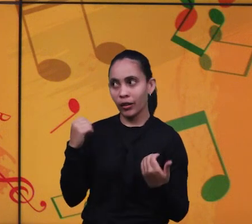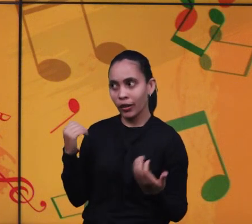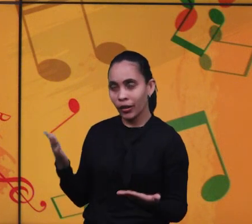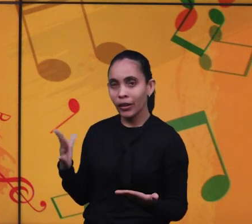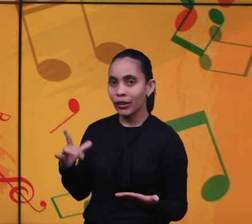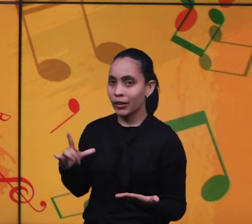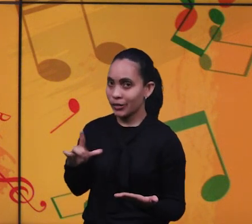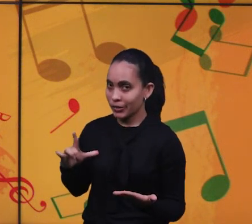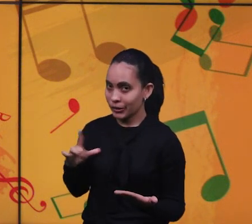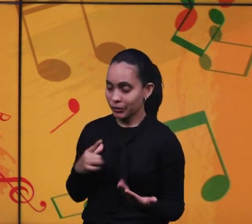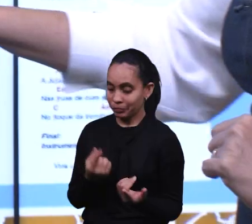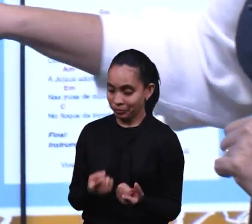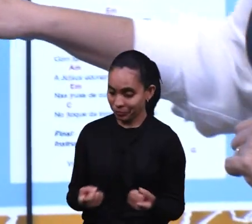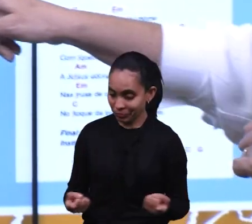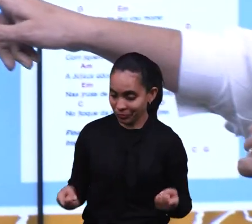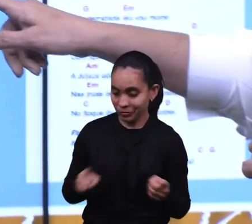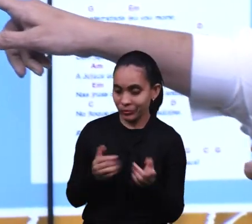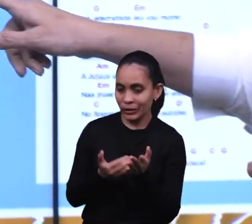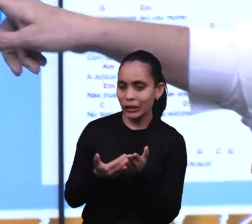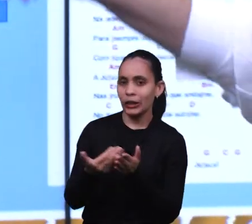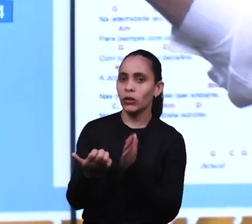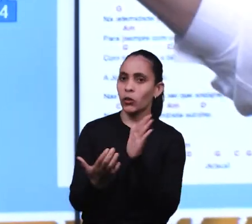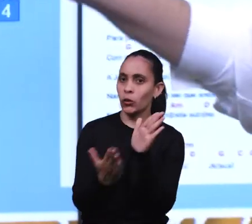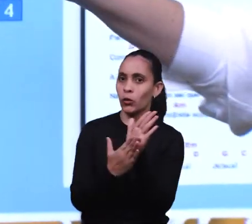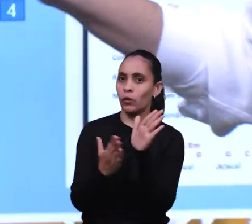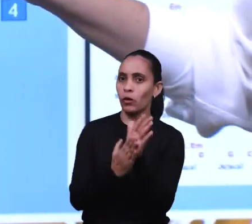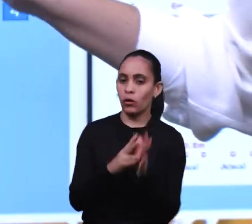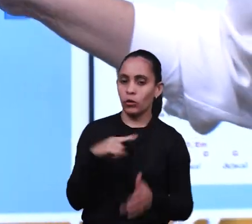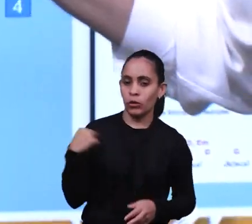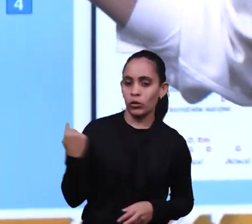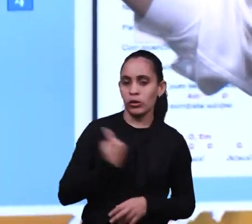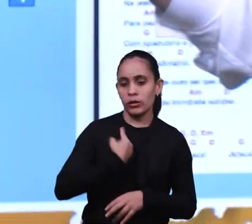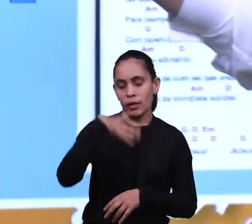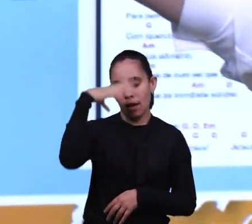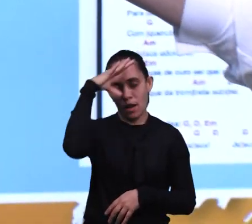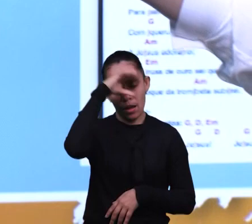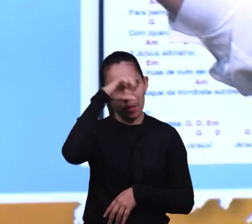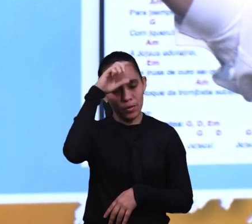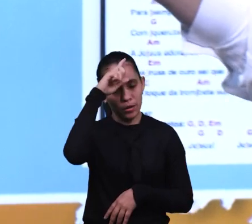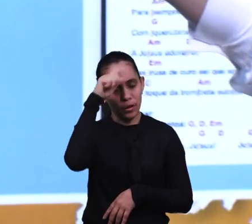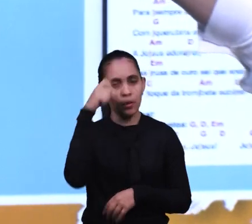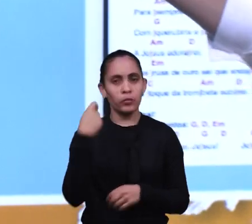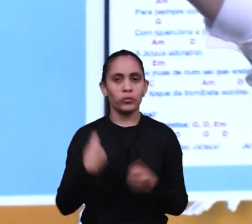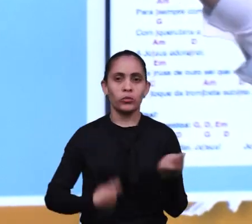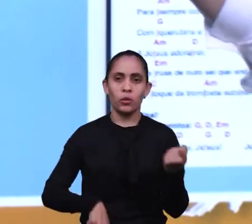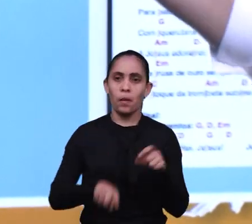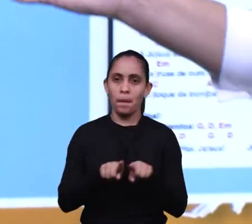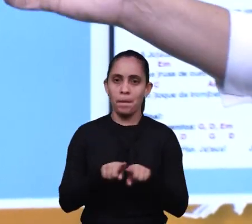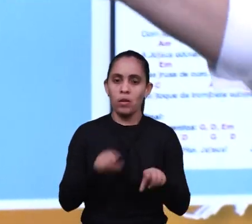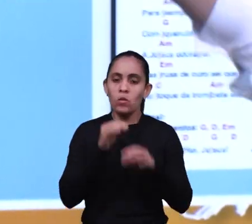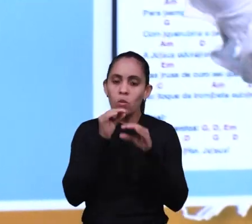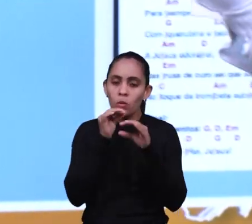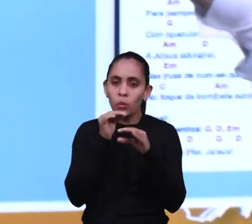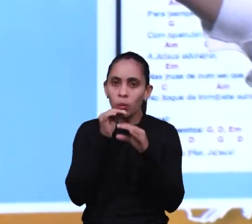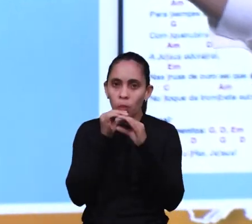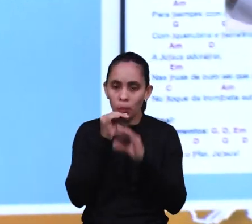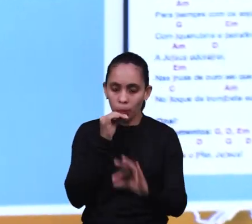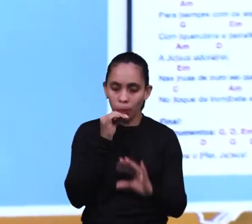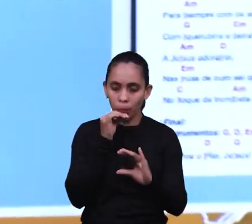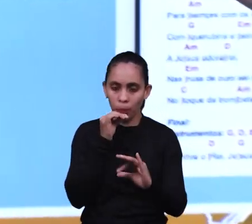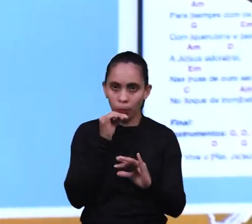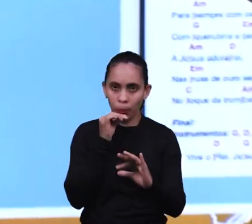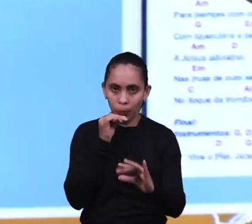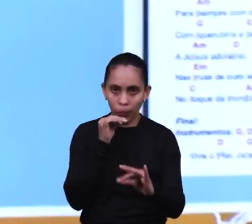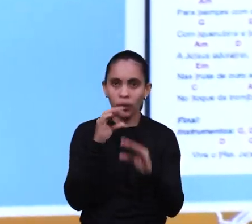Aqui está a introdução que nós aprendemos nos demais instrumentos. Escaleta,